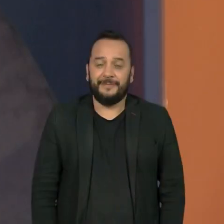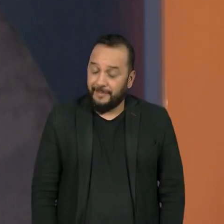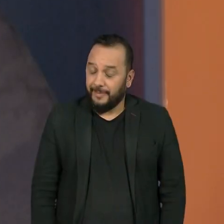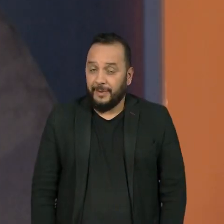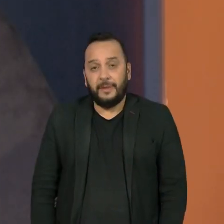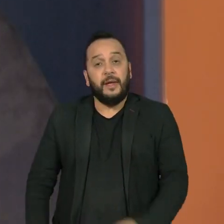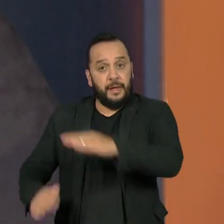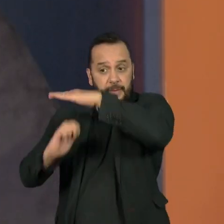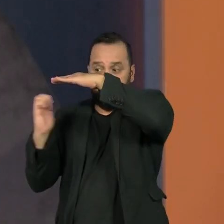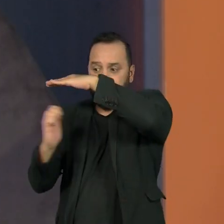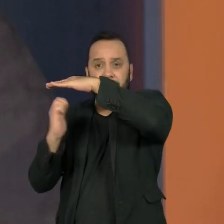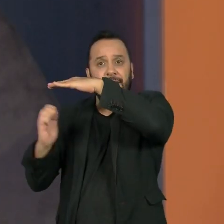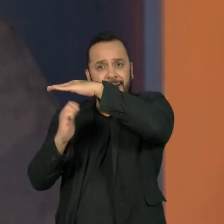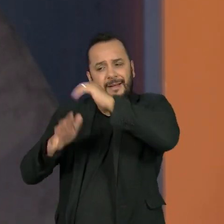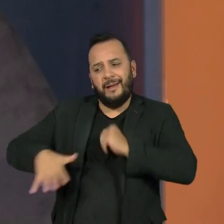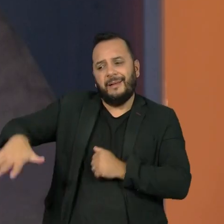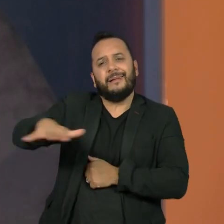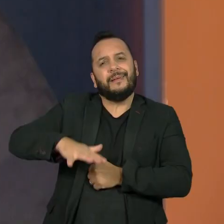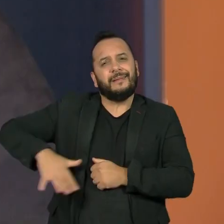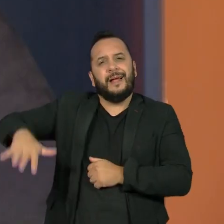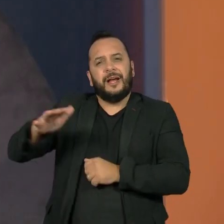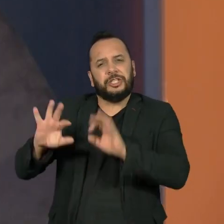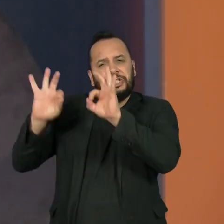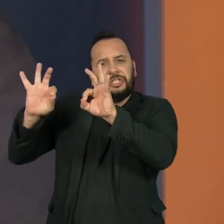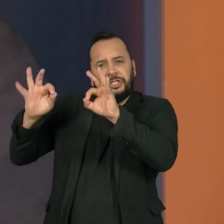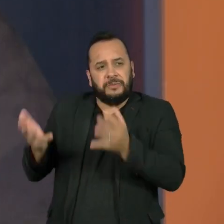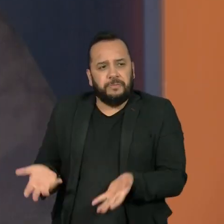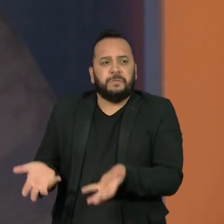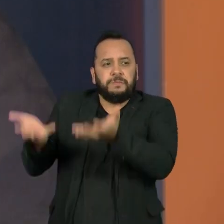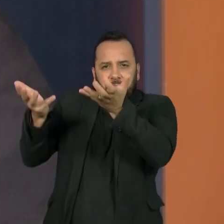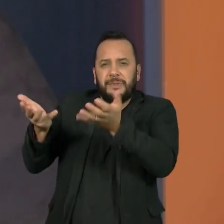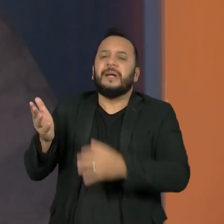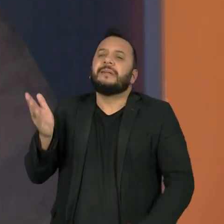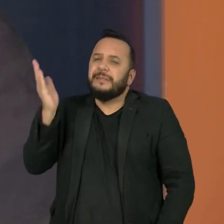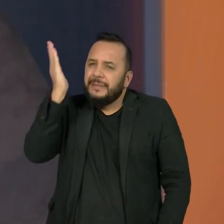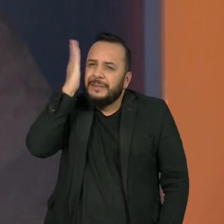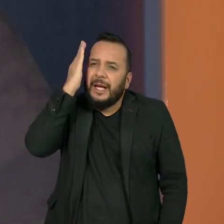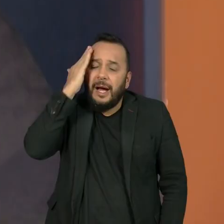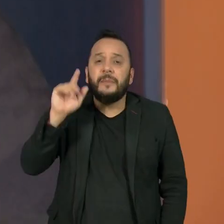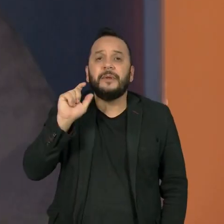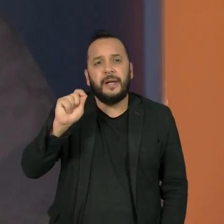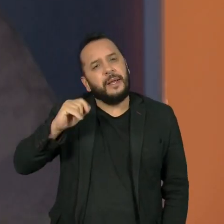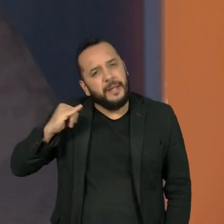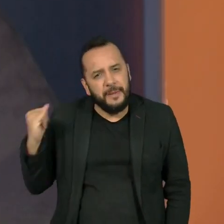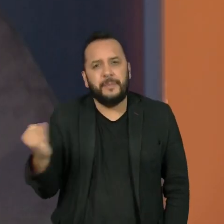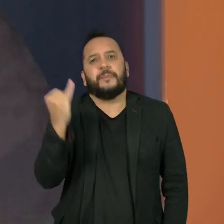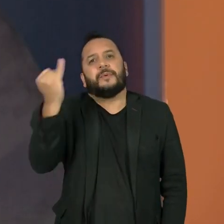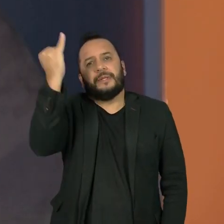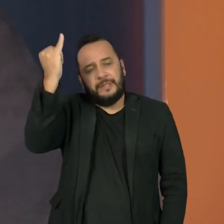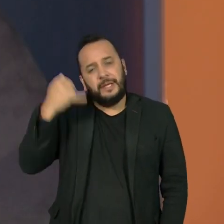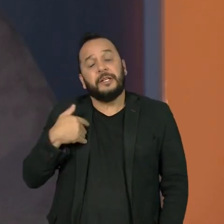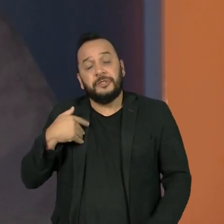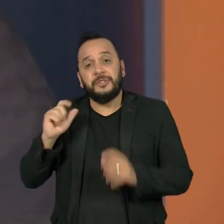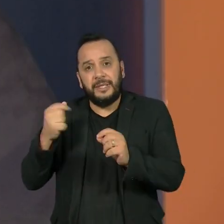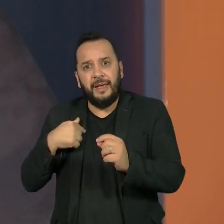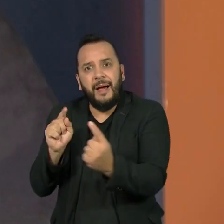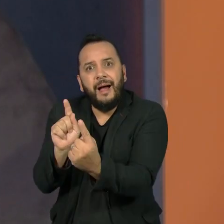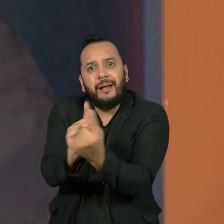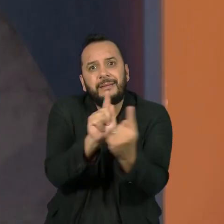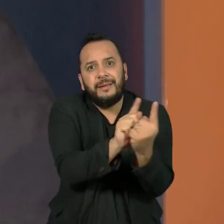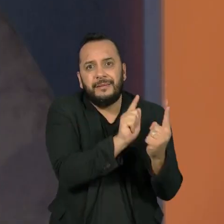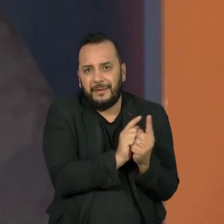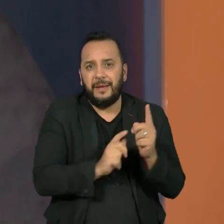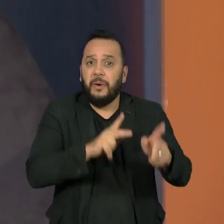Empresas da indústria luxuosa estão começando a reconhecer a importância de atender às necessidades e desejos